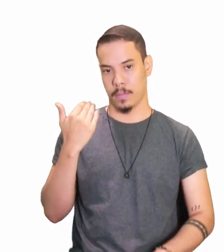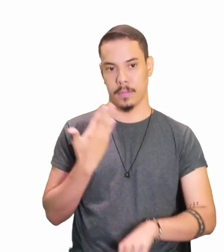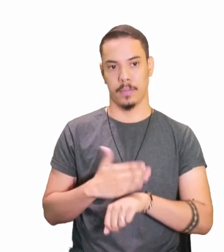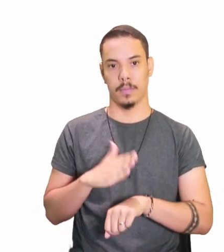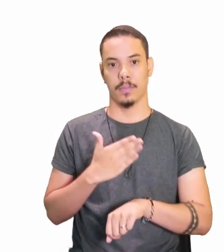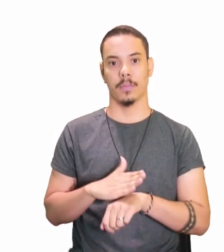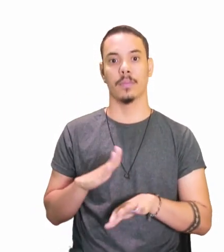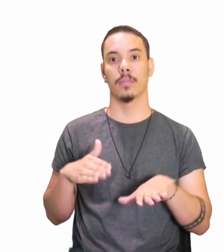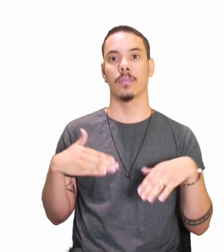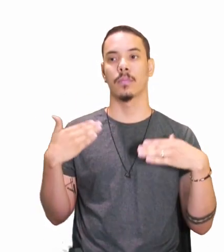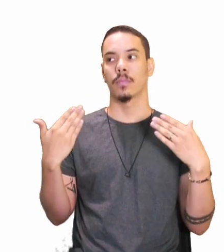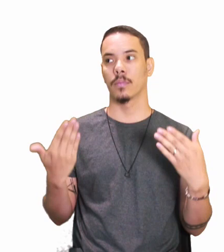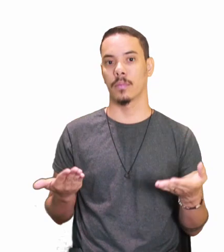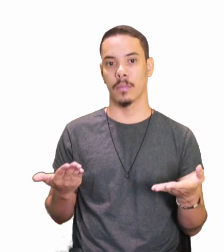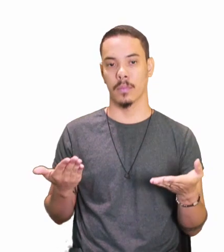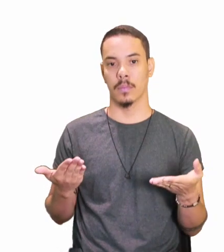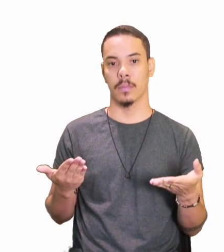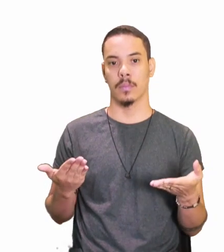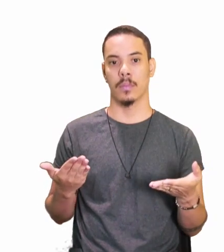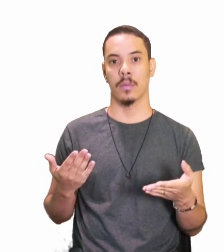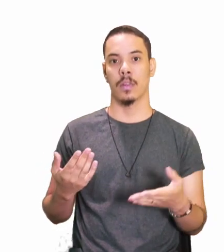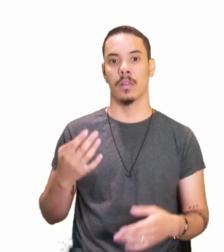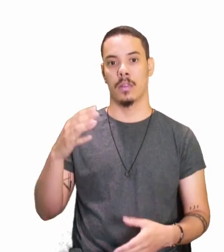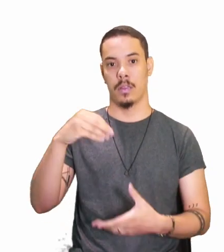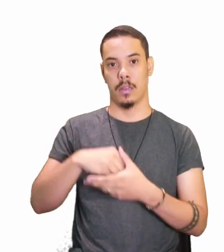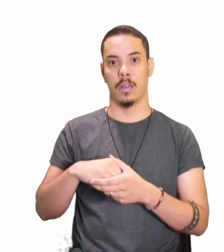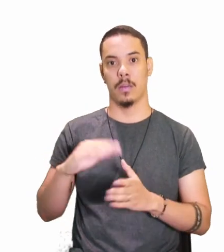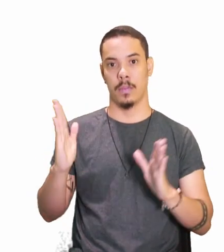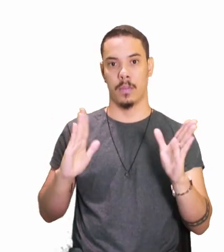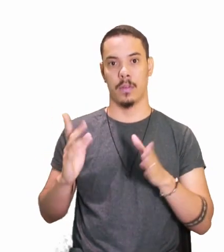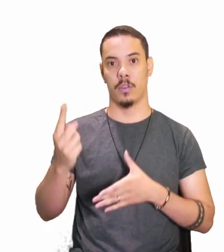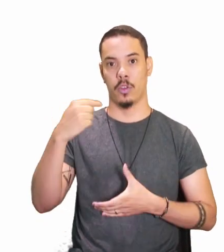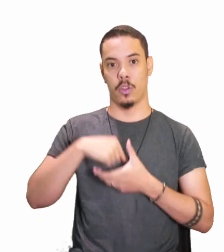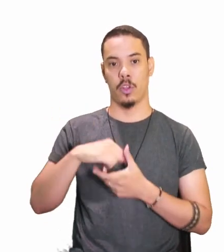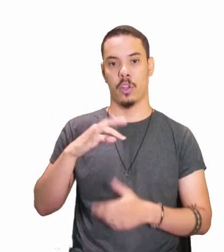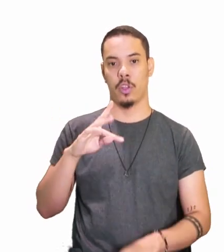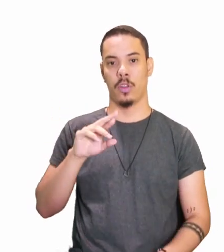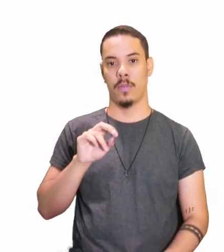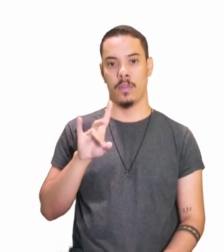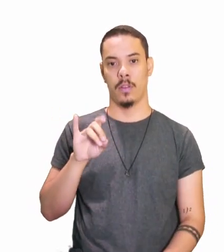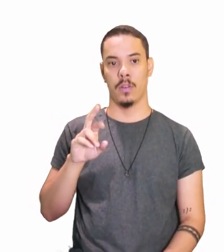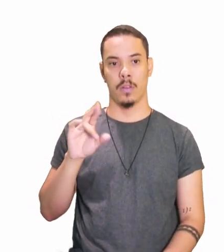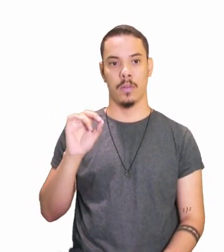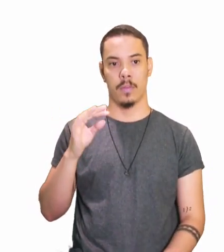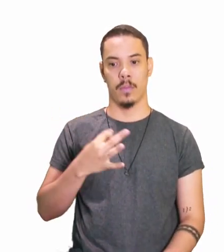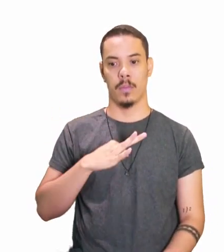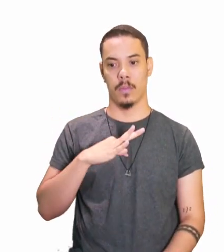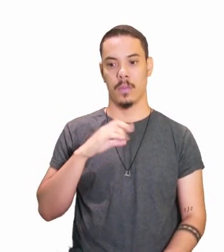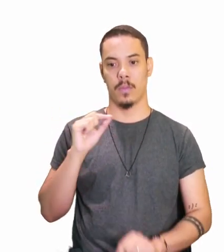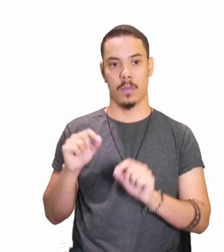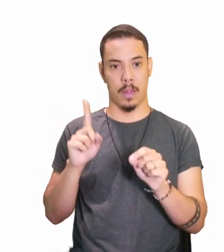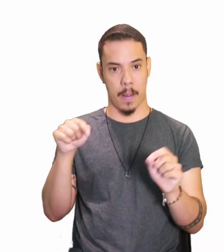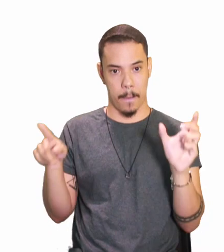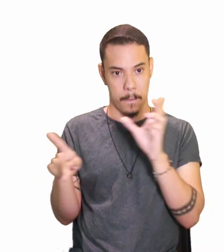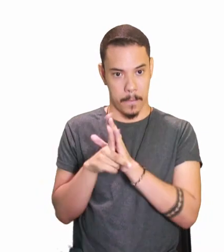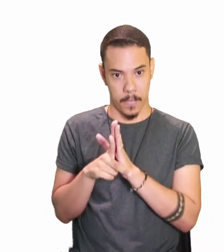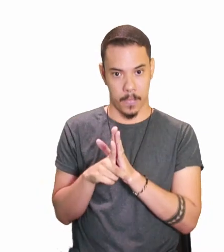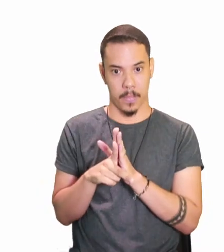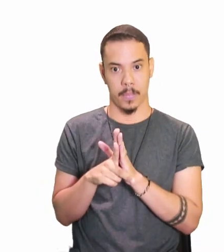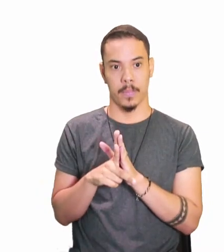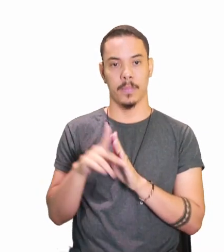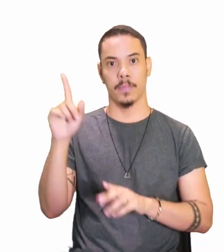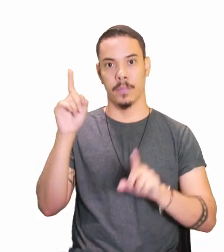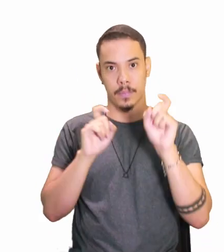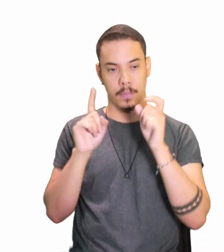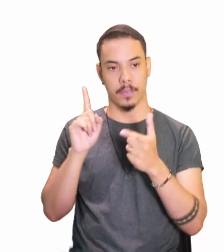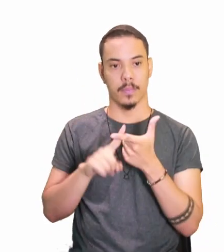É correto afirmar sobre o trovadorismo? Letra A. Os poemas são produzidos para serem encenados? B.